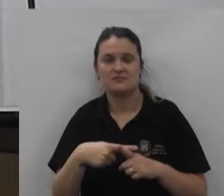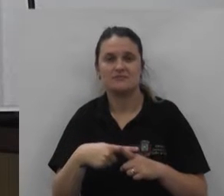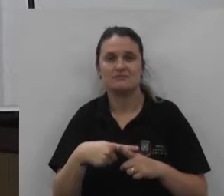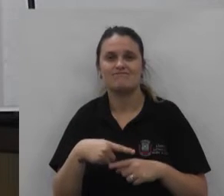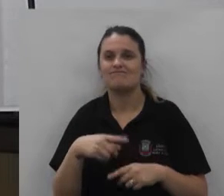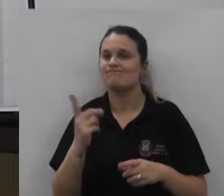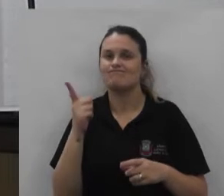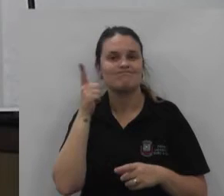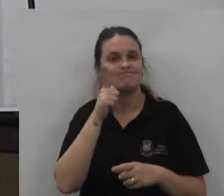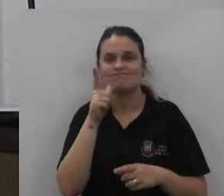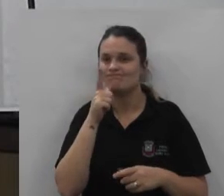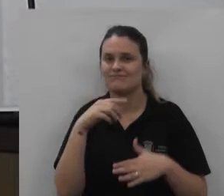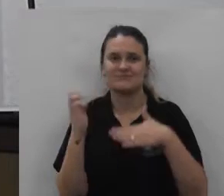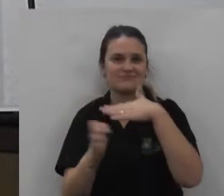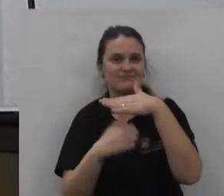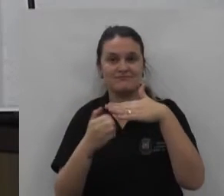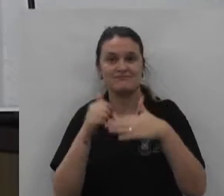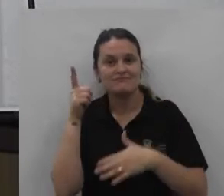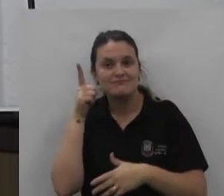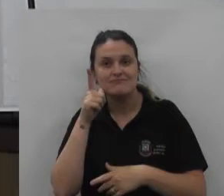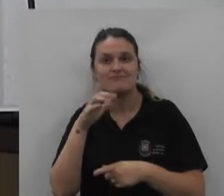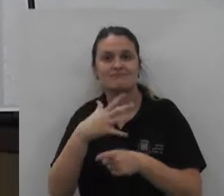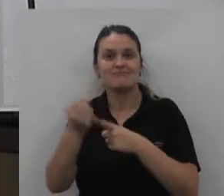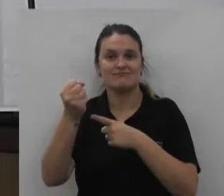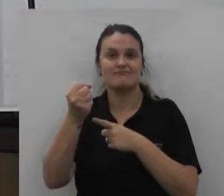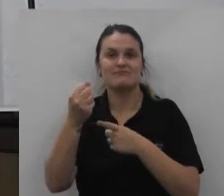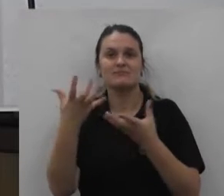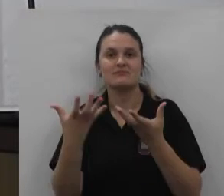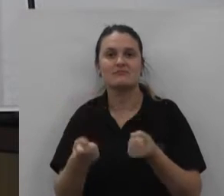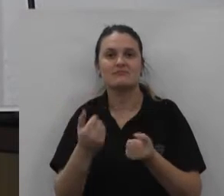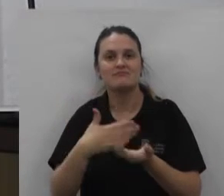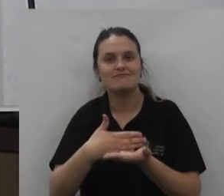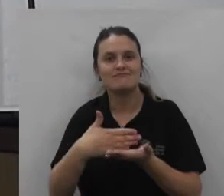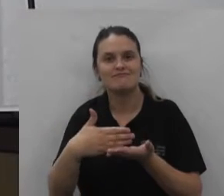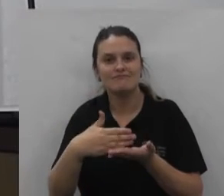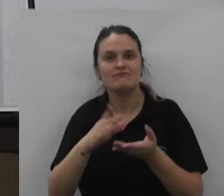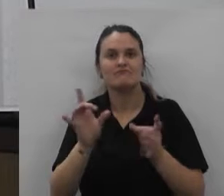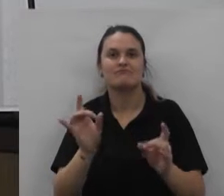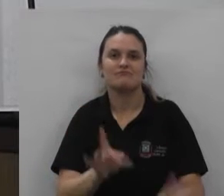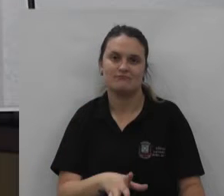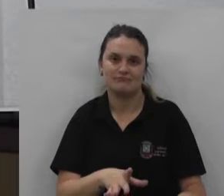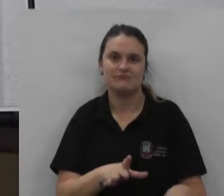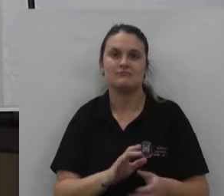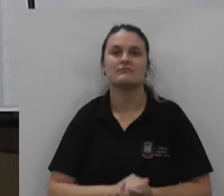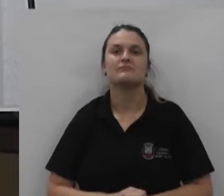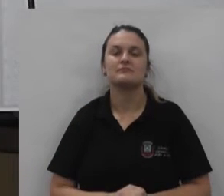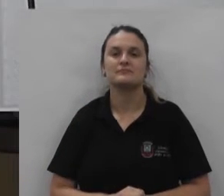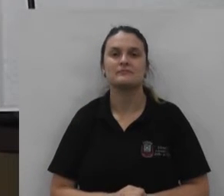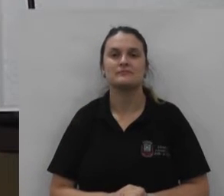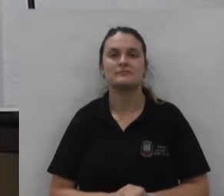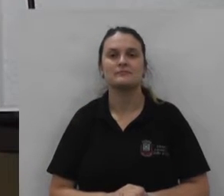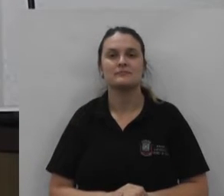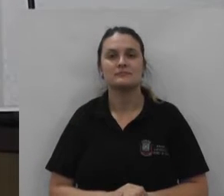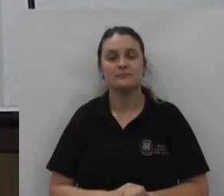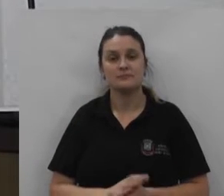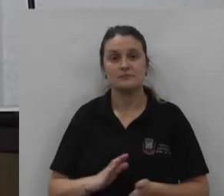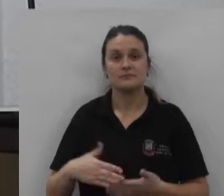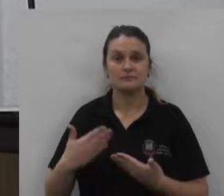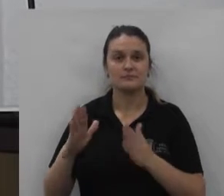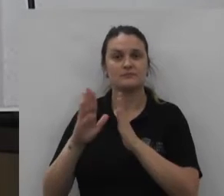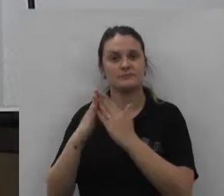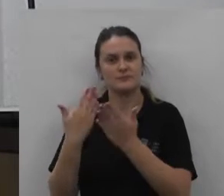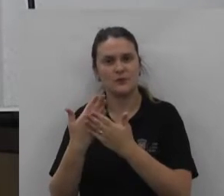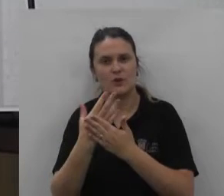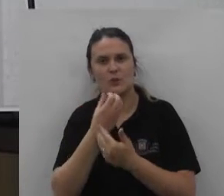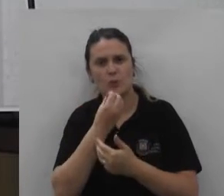se tentou, a empresa ganhou, foi lá, assumiu, começou, abandonou. E o do